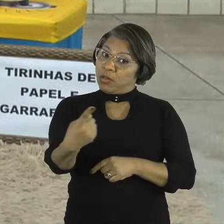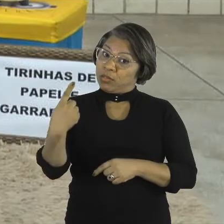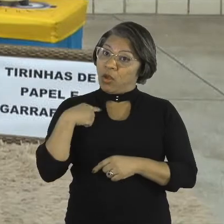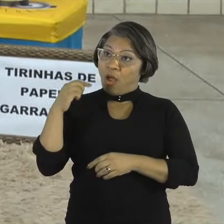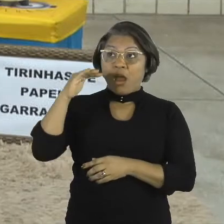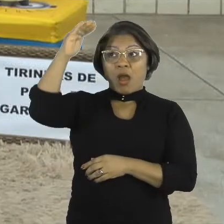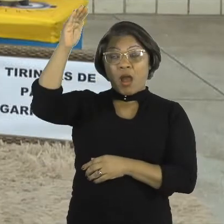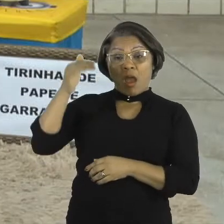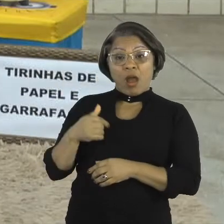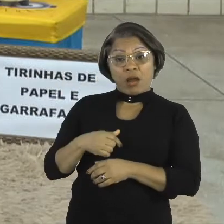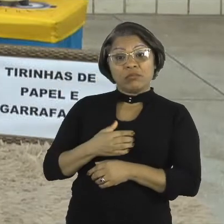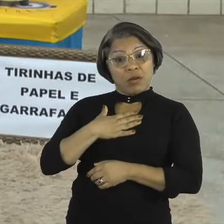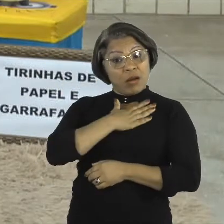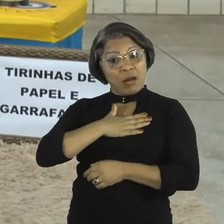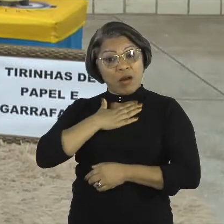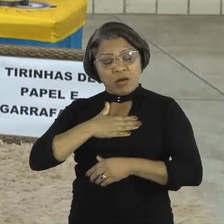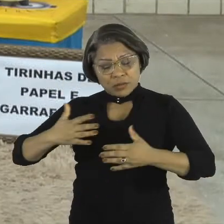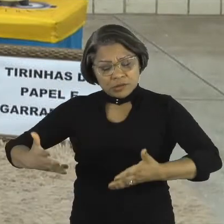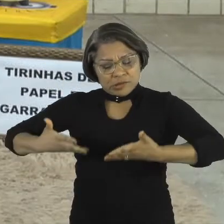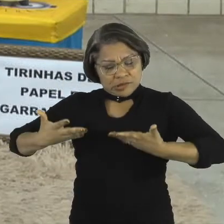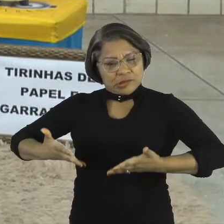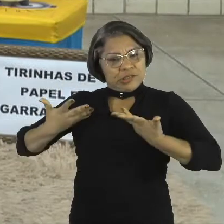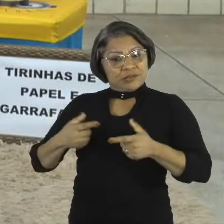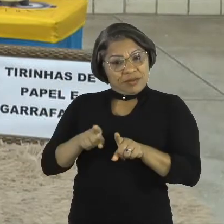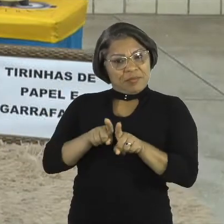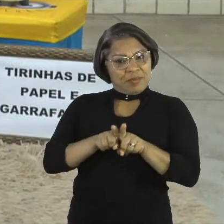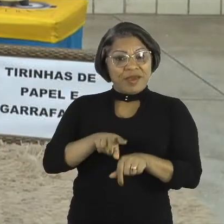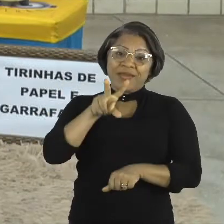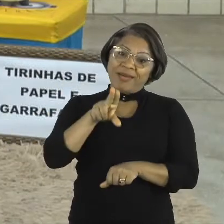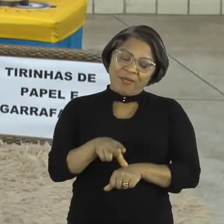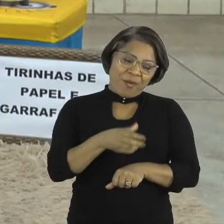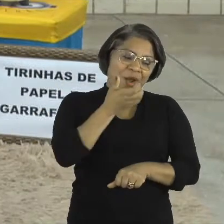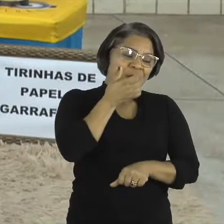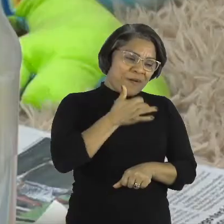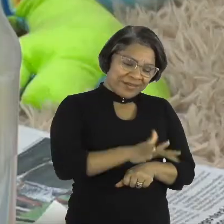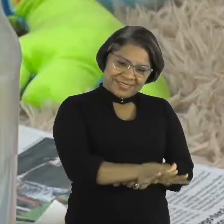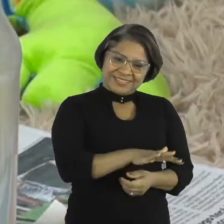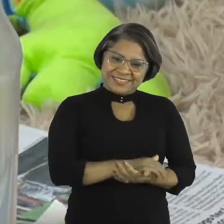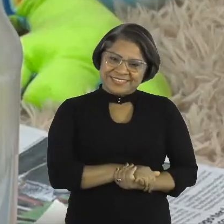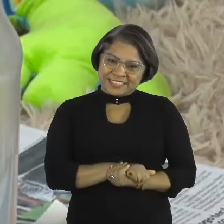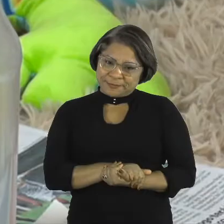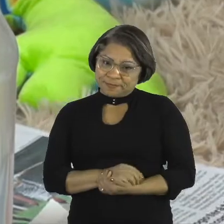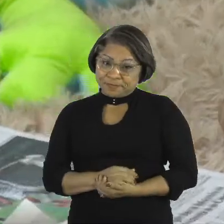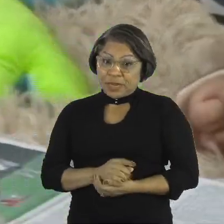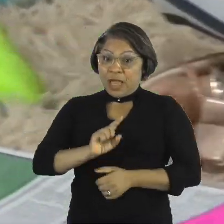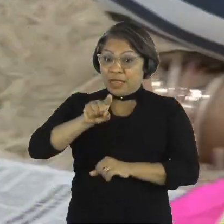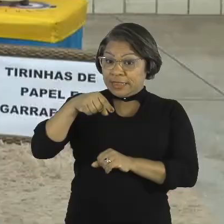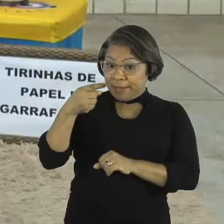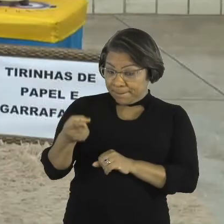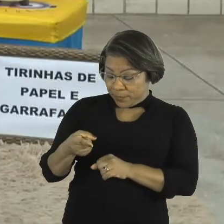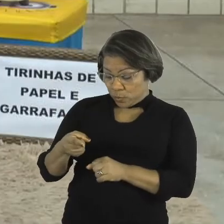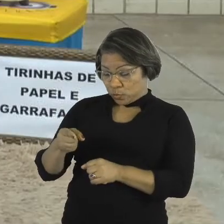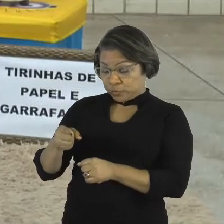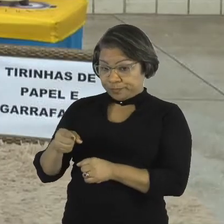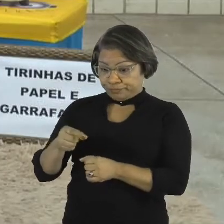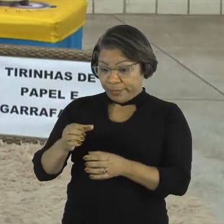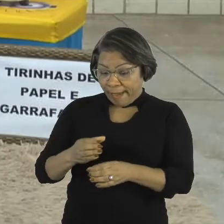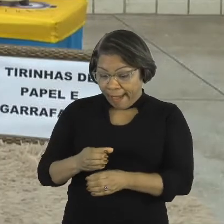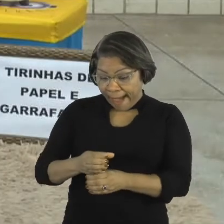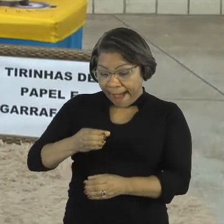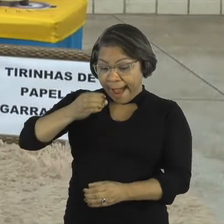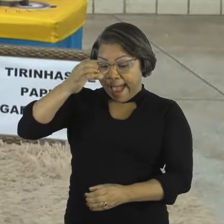Imagine as crianças. Quando você encher a garrafa E se o bebê quiser